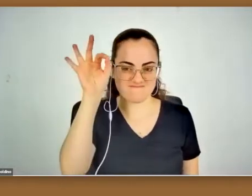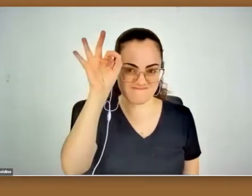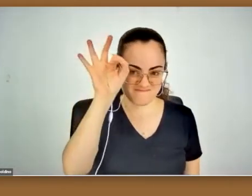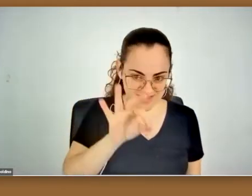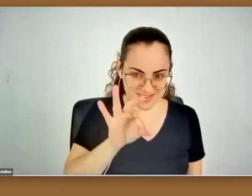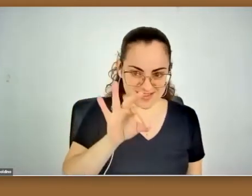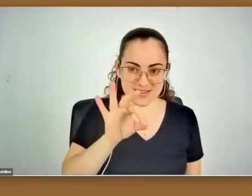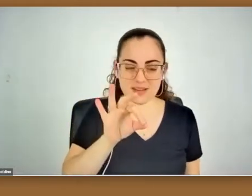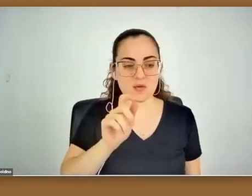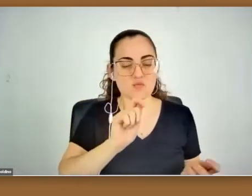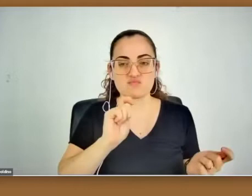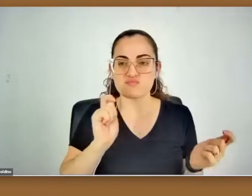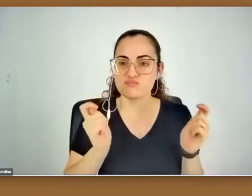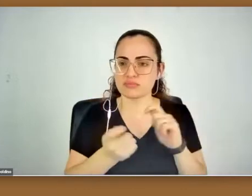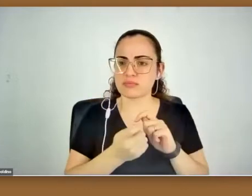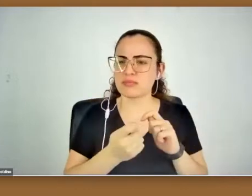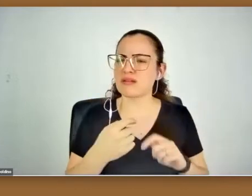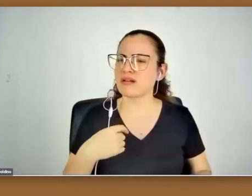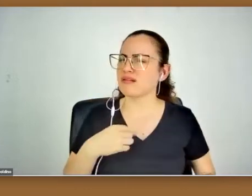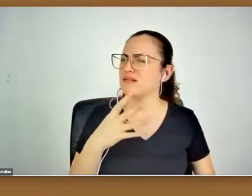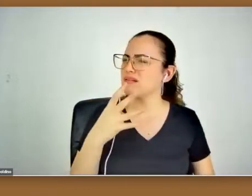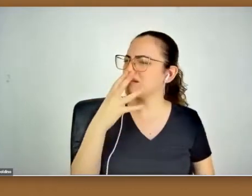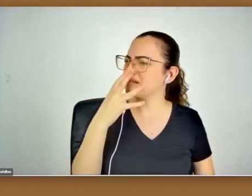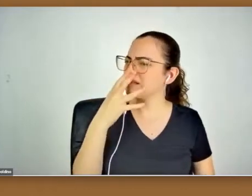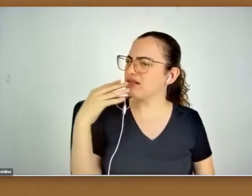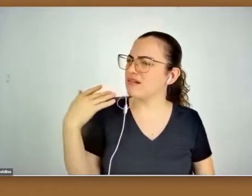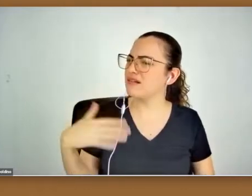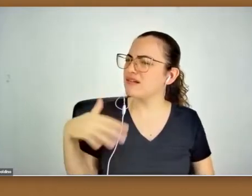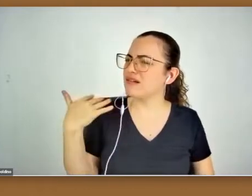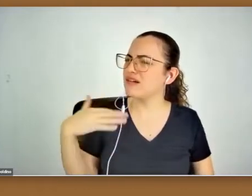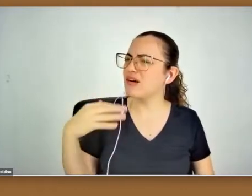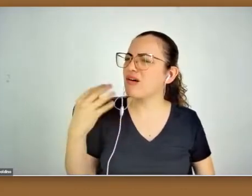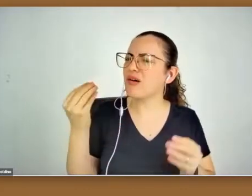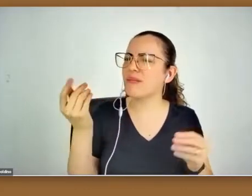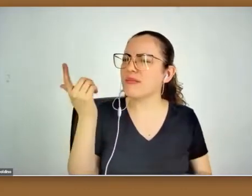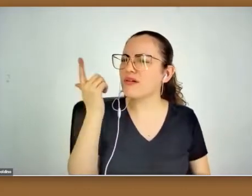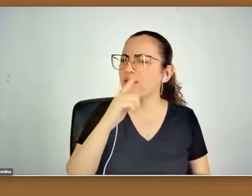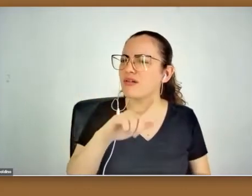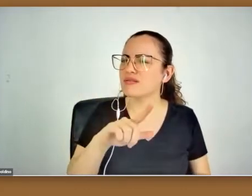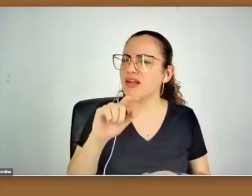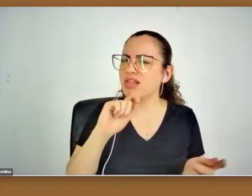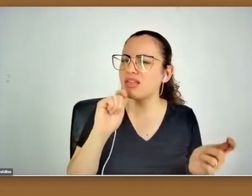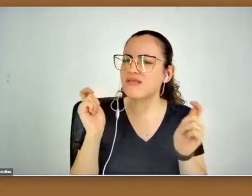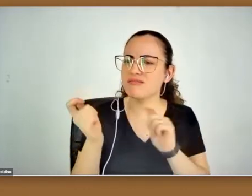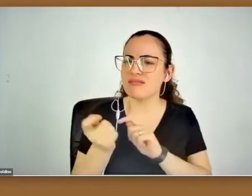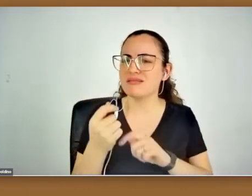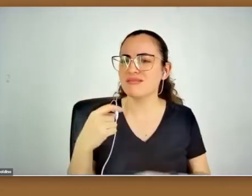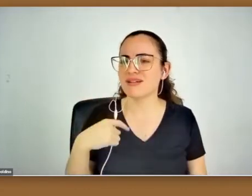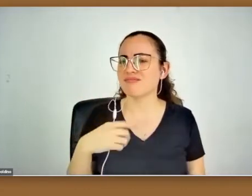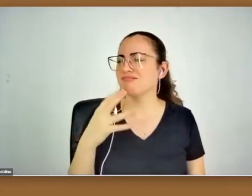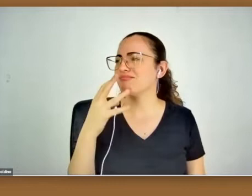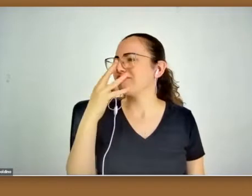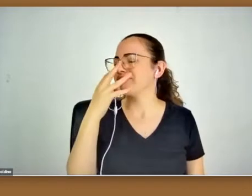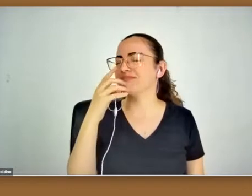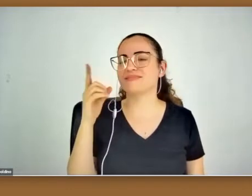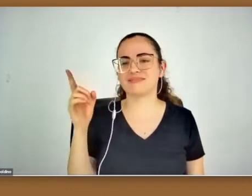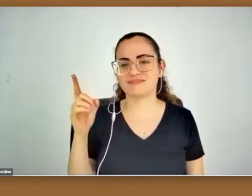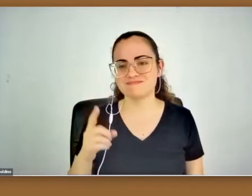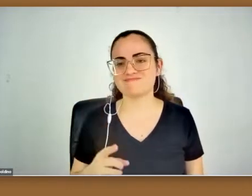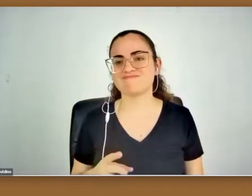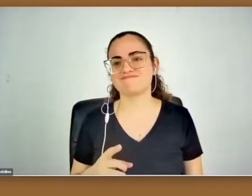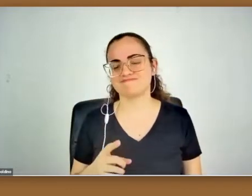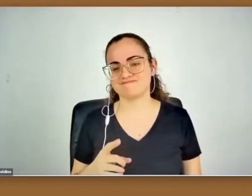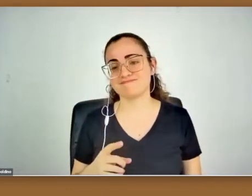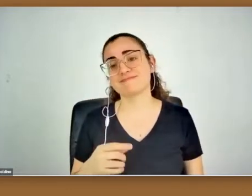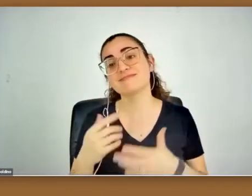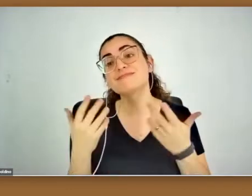fico admirada, inclusive com ele, porque ele é muito adaptado. E aí tem esse problema, né? Porque ele